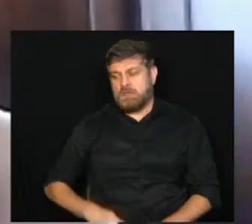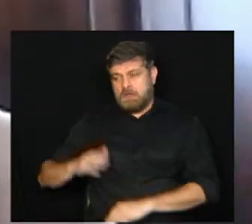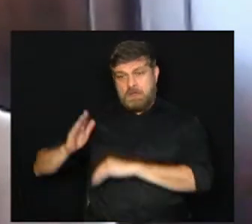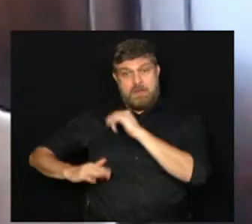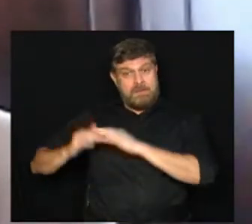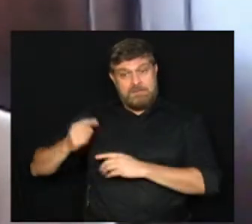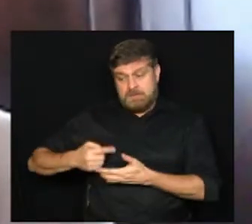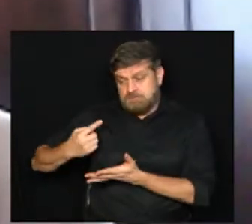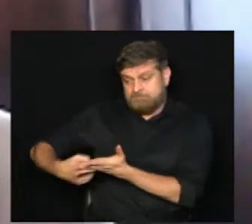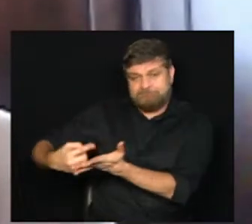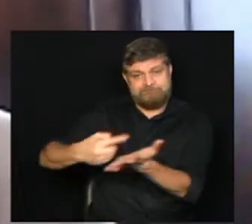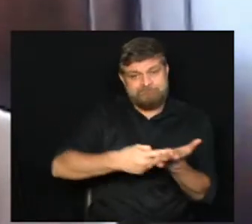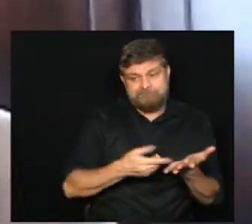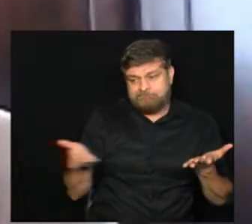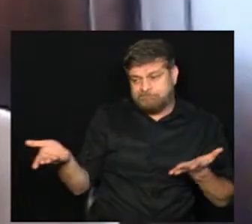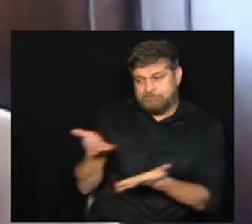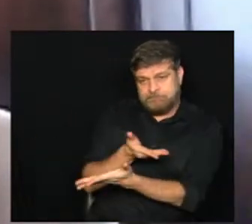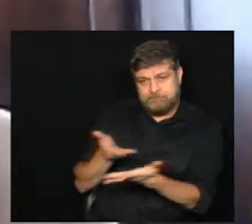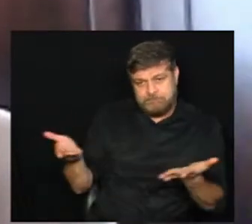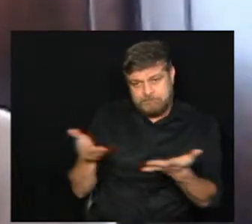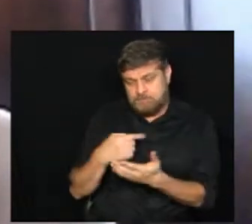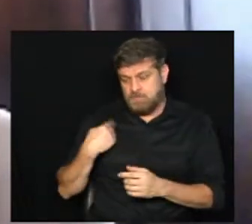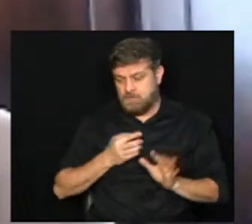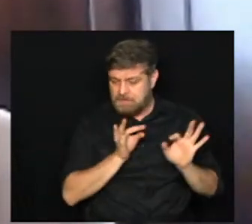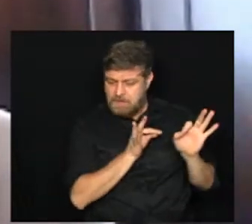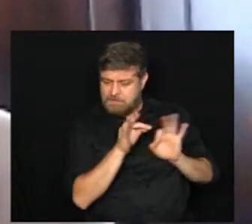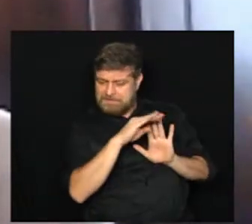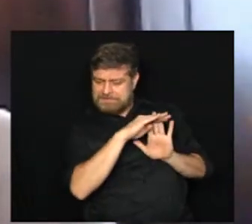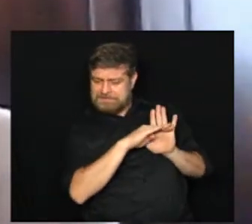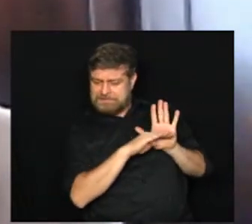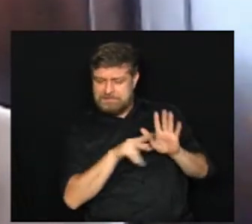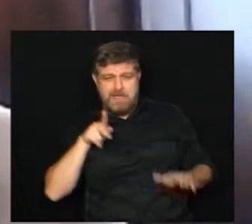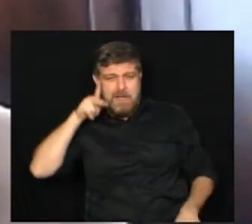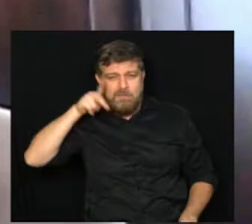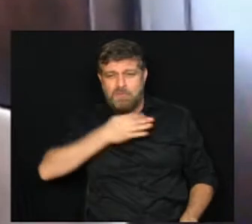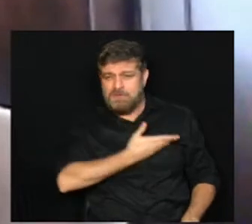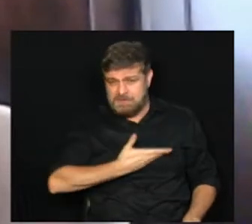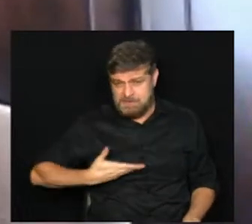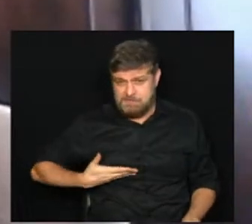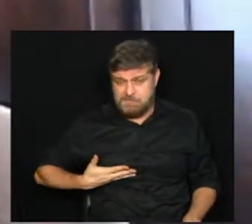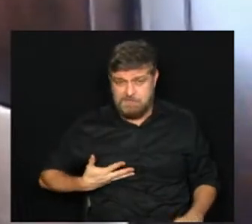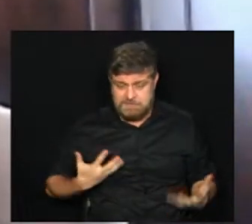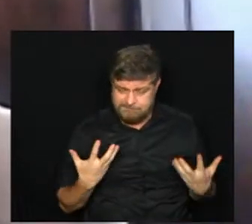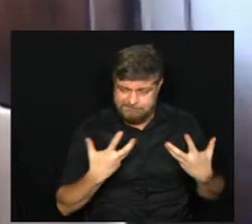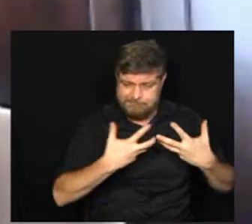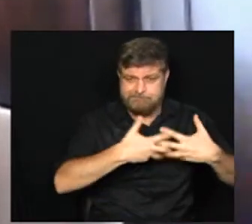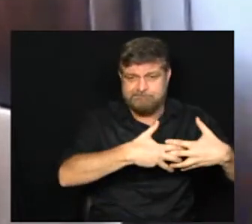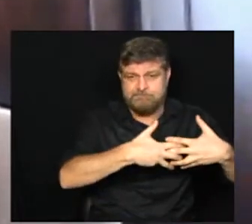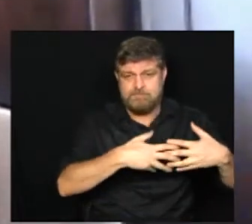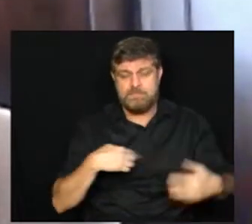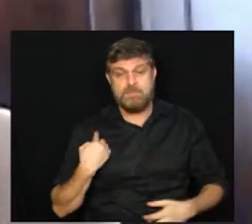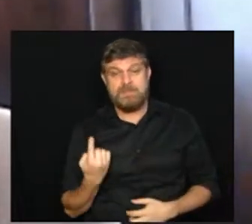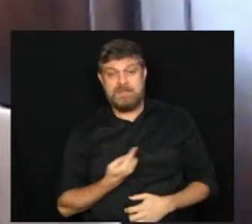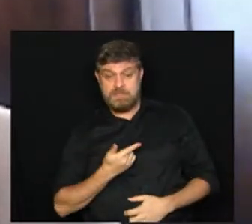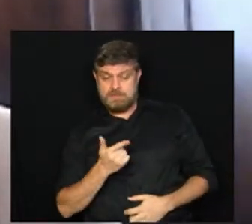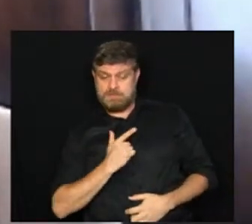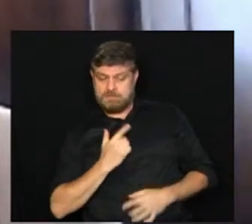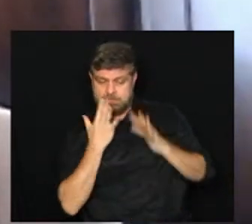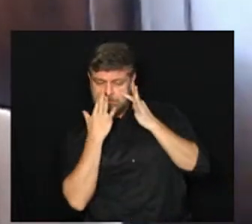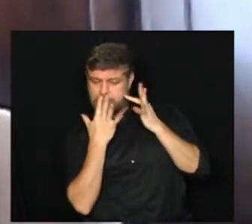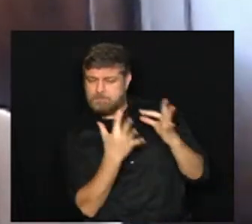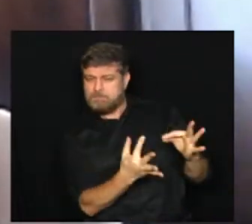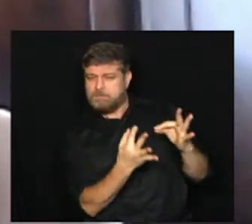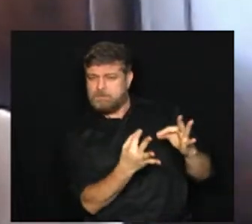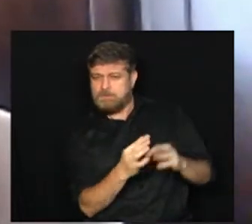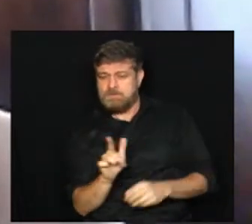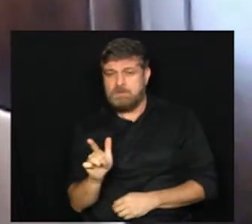discussão intersetorial na esfera de planejamento de várias políticas públicas e que a gente tem visto, a